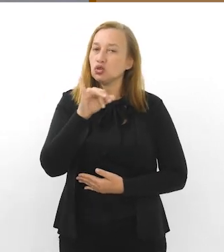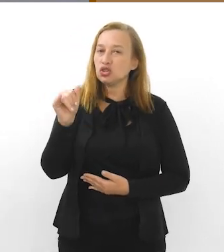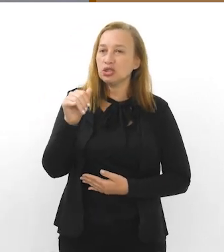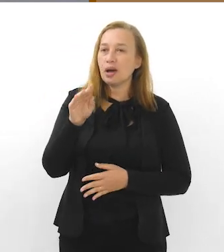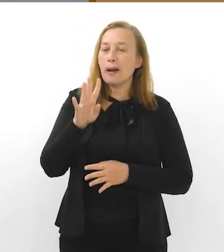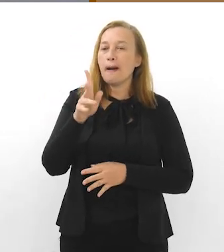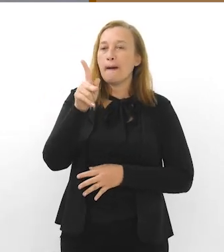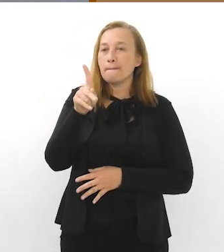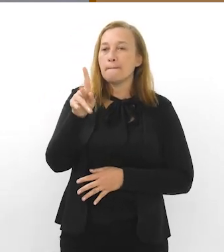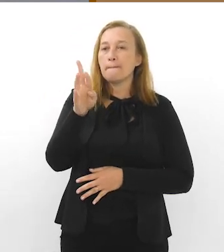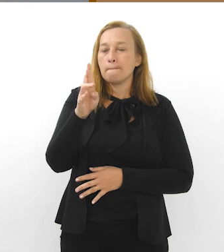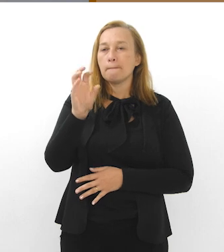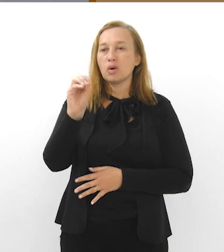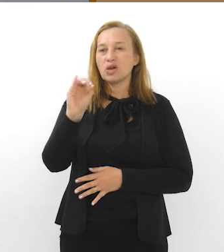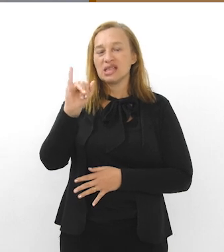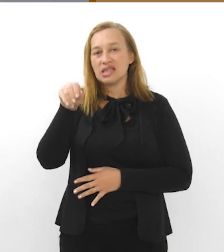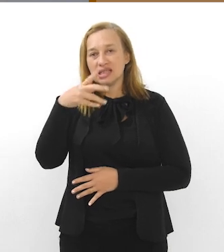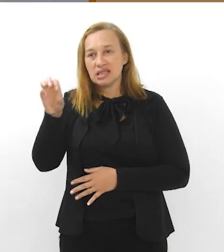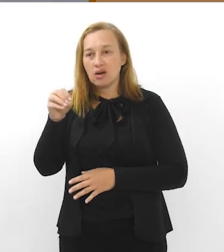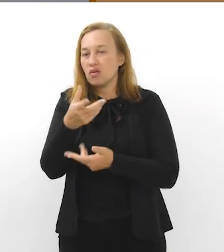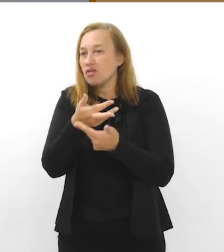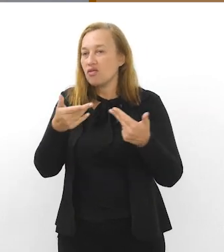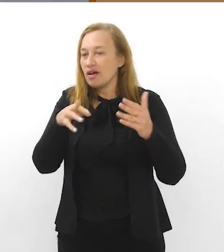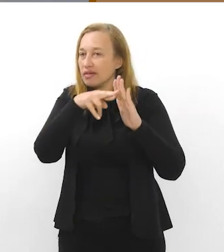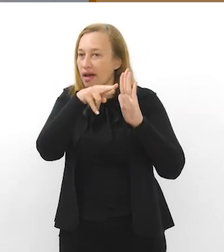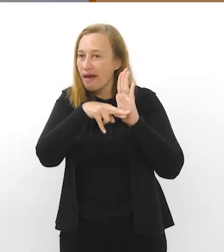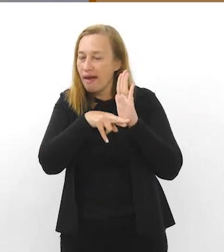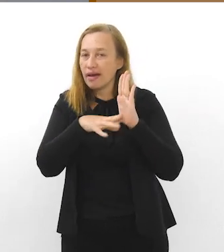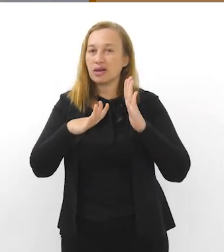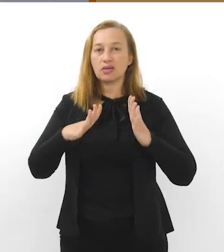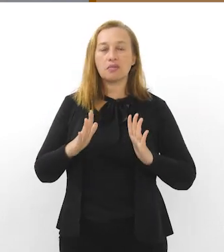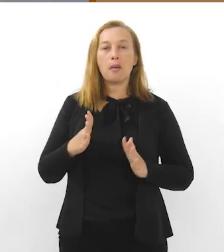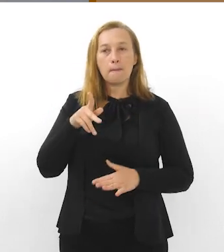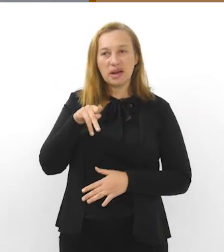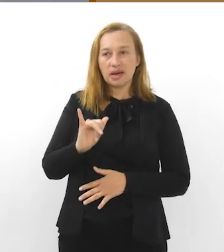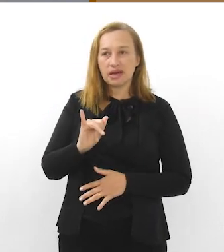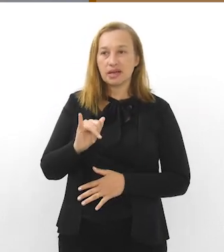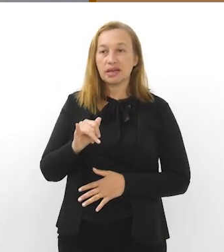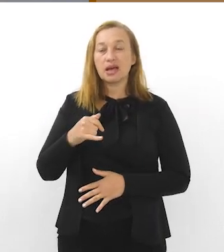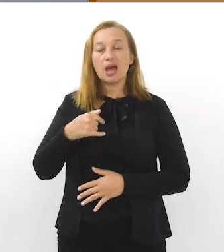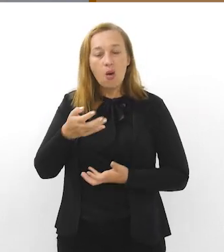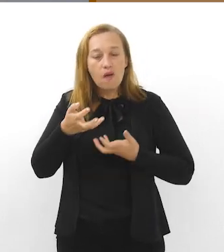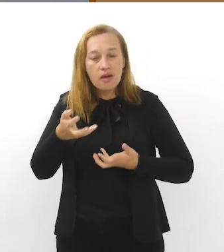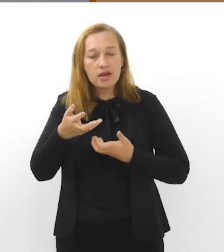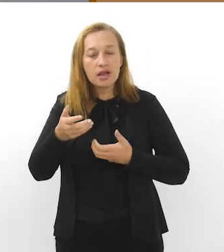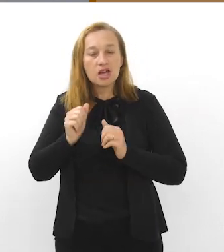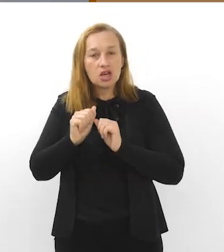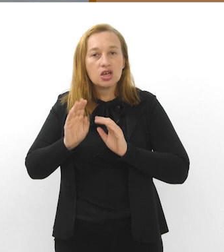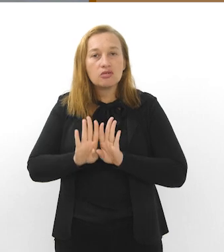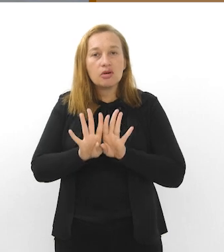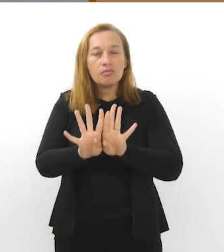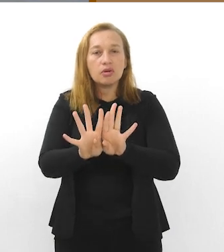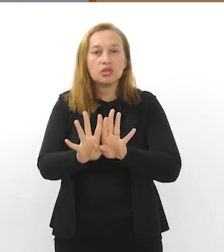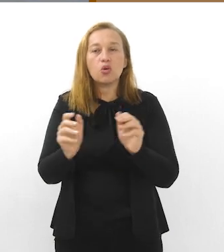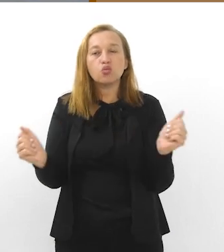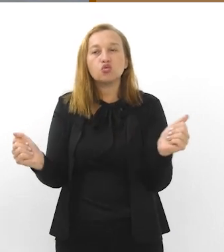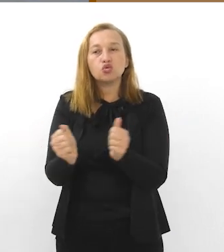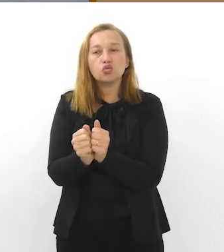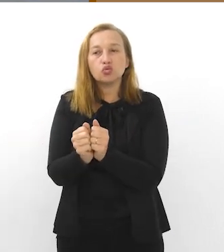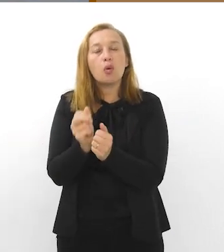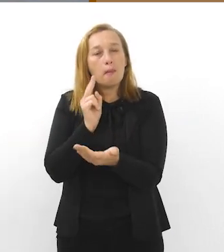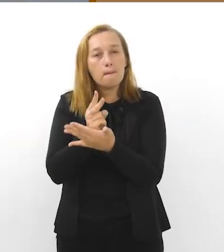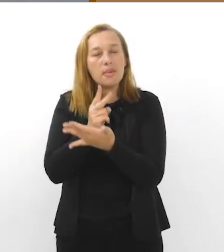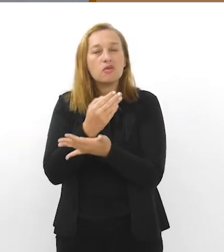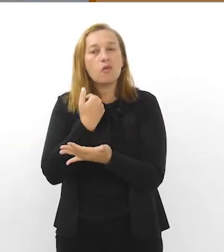da procissão, aquele acúmulo de tarefas lá dos meus pais, eu dei birra que eu queria ir à procissão, mesmo